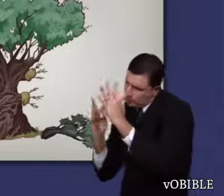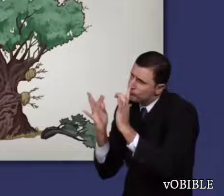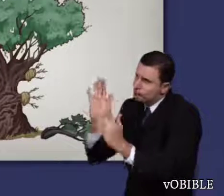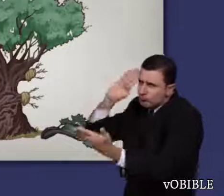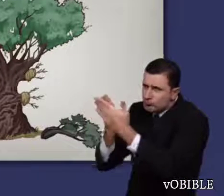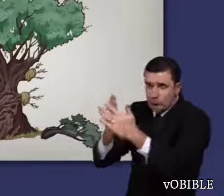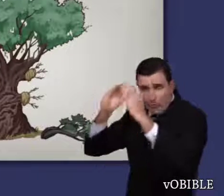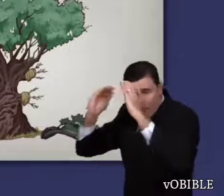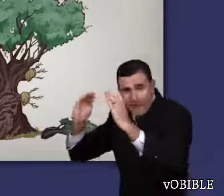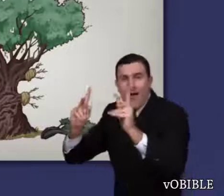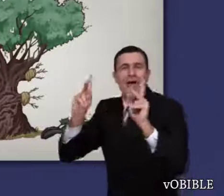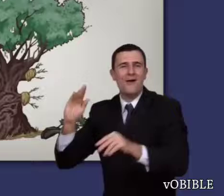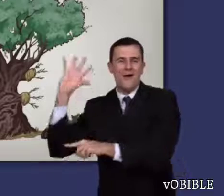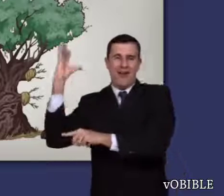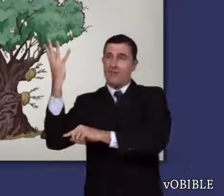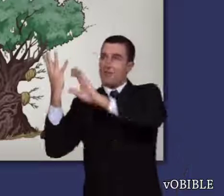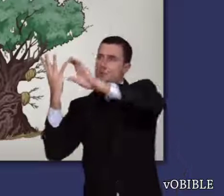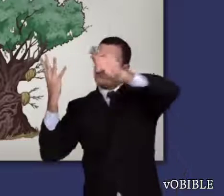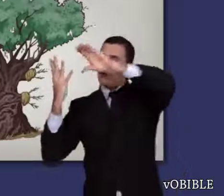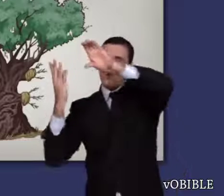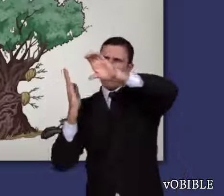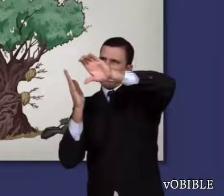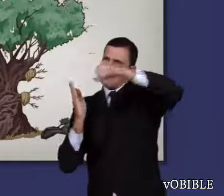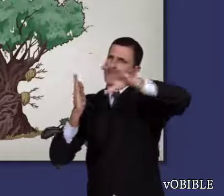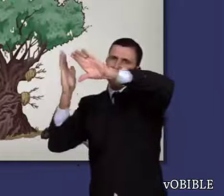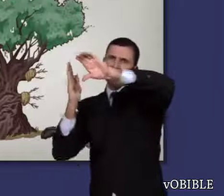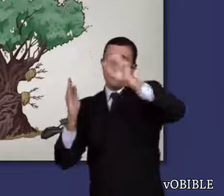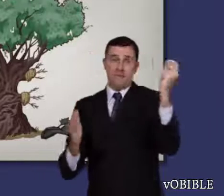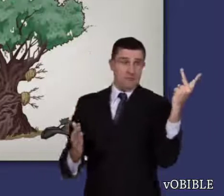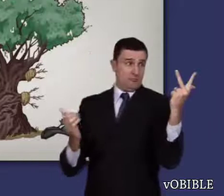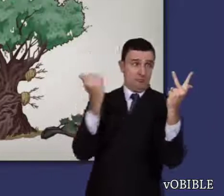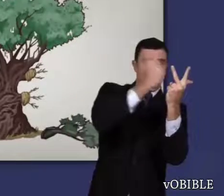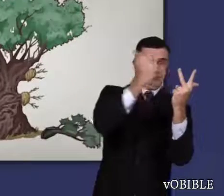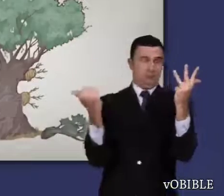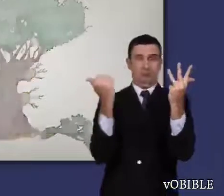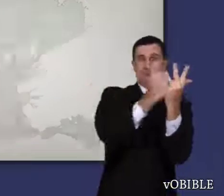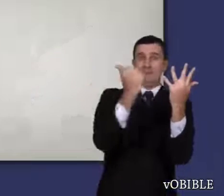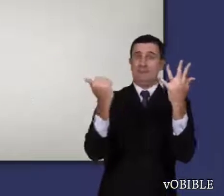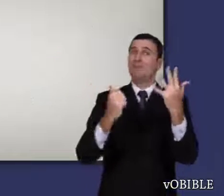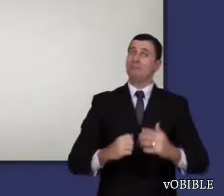ser parte da árvore, todos precisam continuar humildes e ter fé em Jesus.